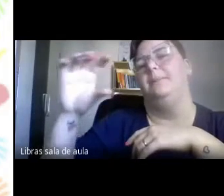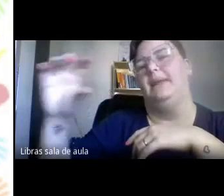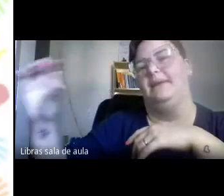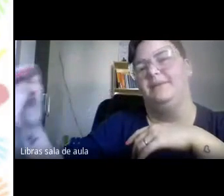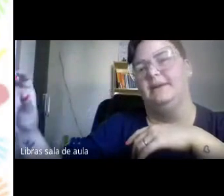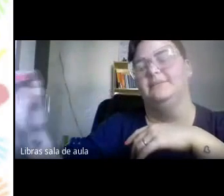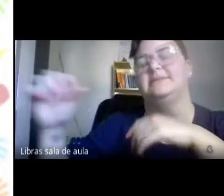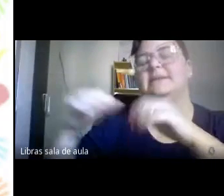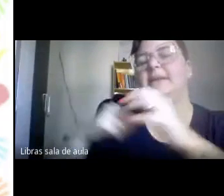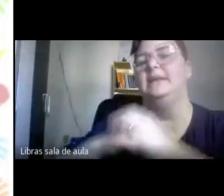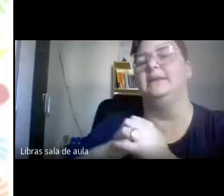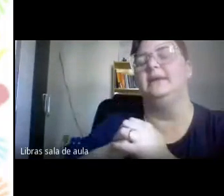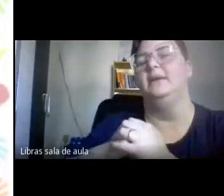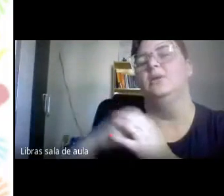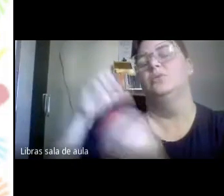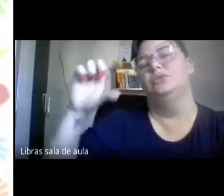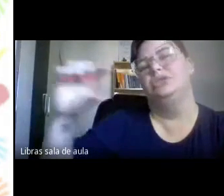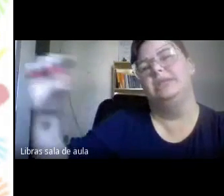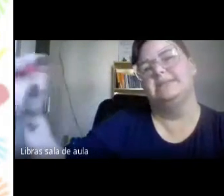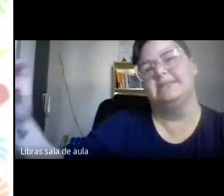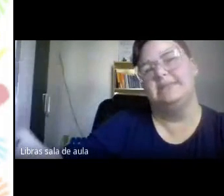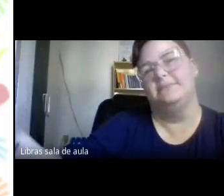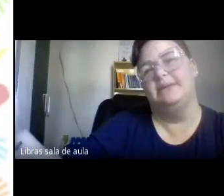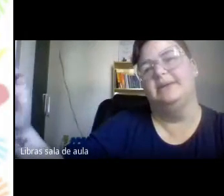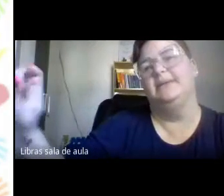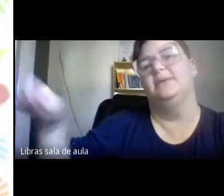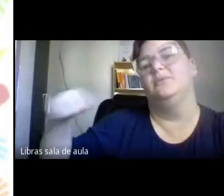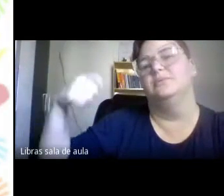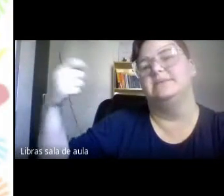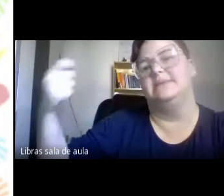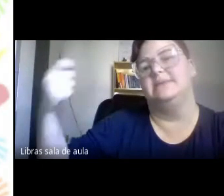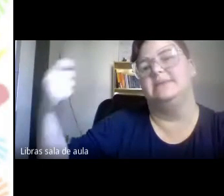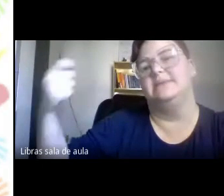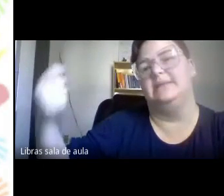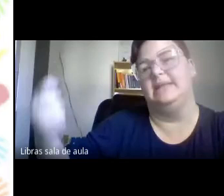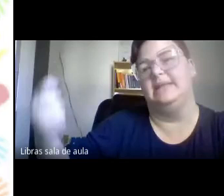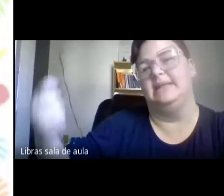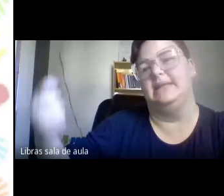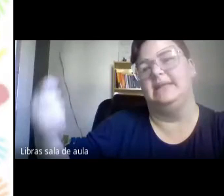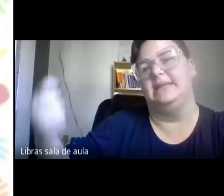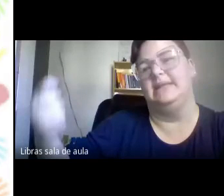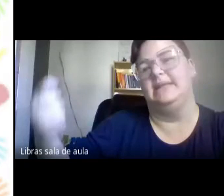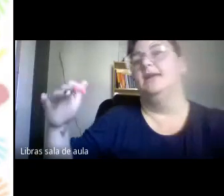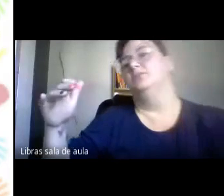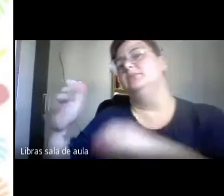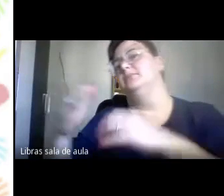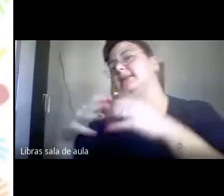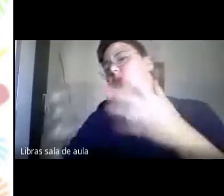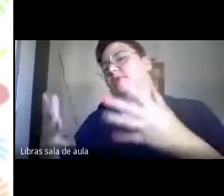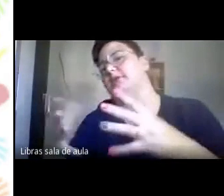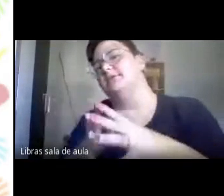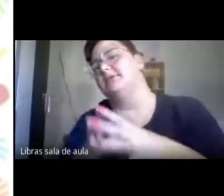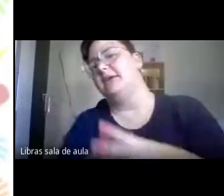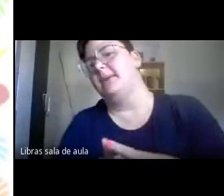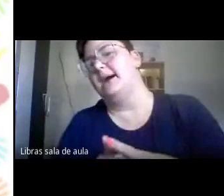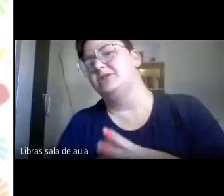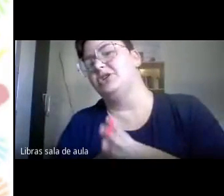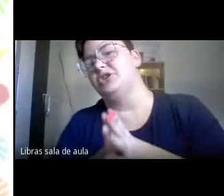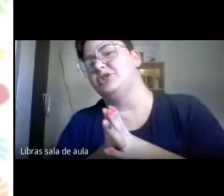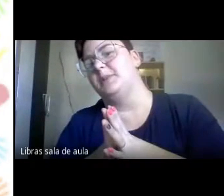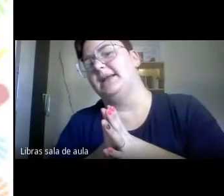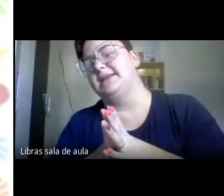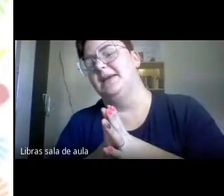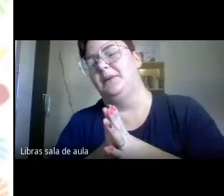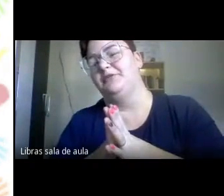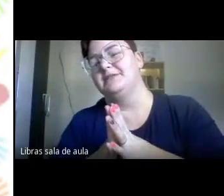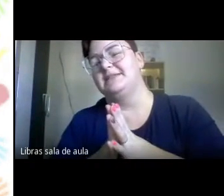a palavra ano escrita, os dias da semana com o sinal, né, e eu me dei conta que eu não tenho imagem